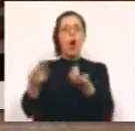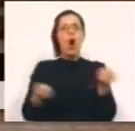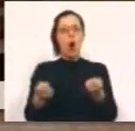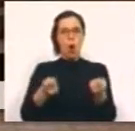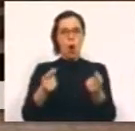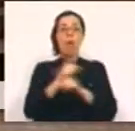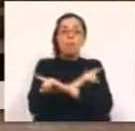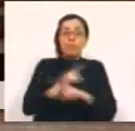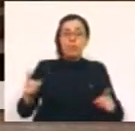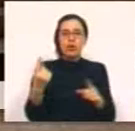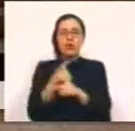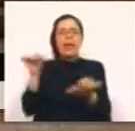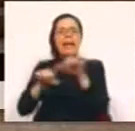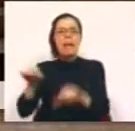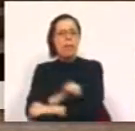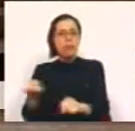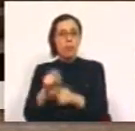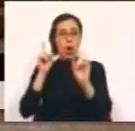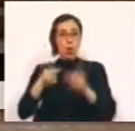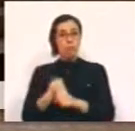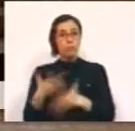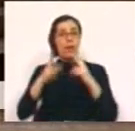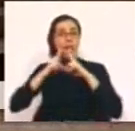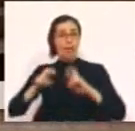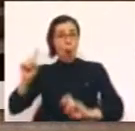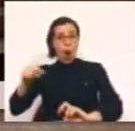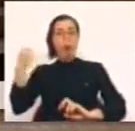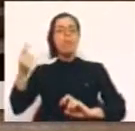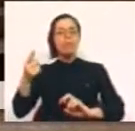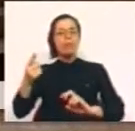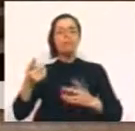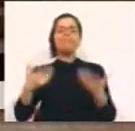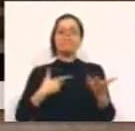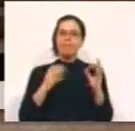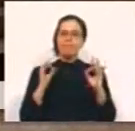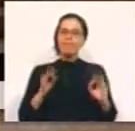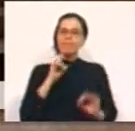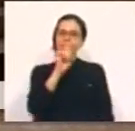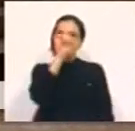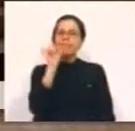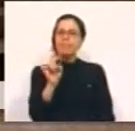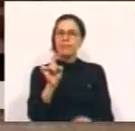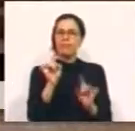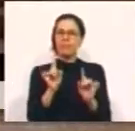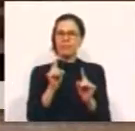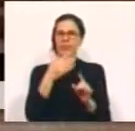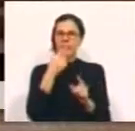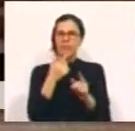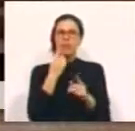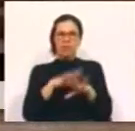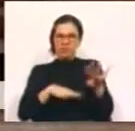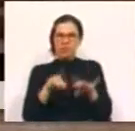para a Proibição de Armas Químicas começar o seu trabalho de investigação, teremos mesmo de questionar essa